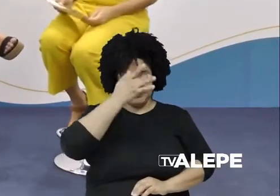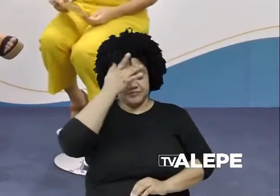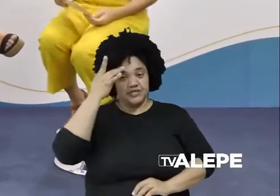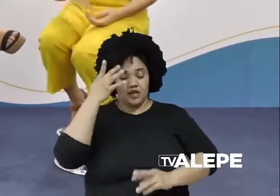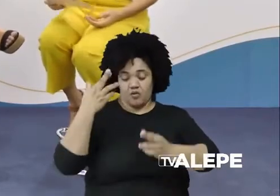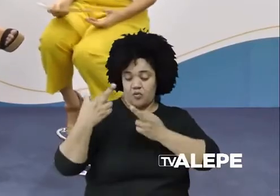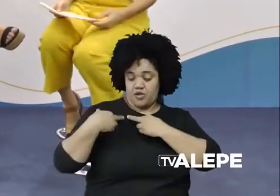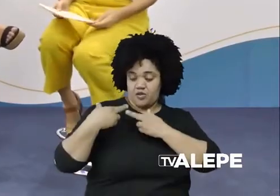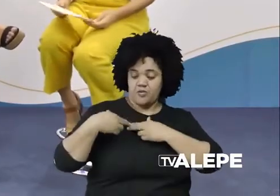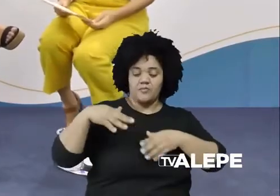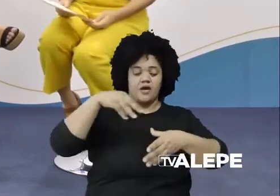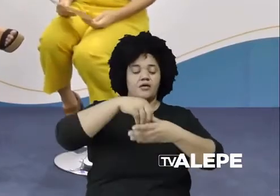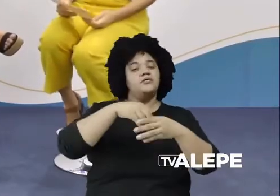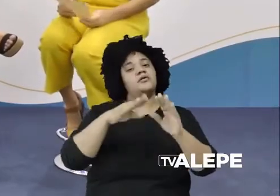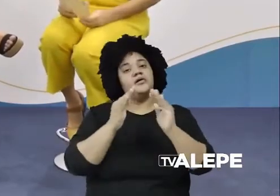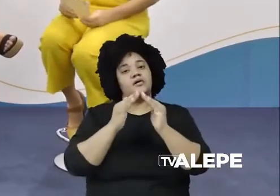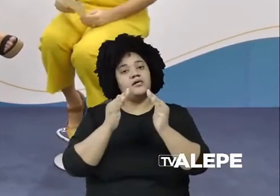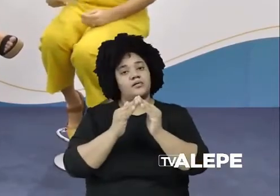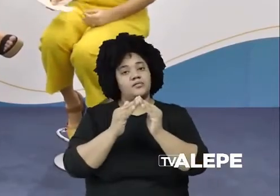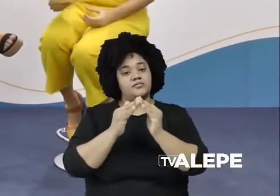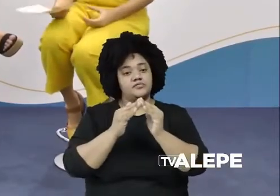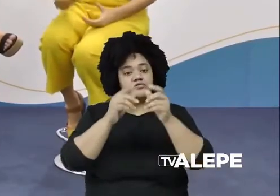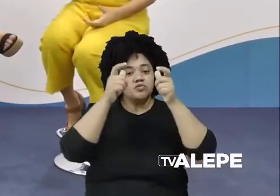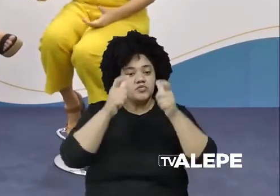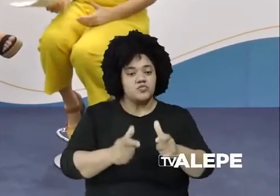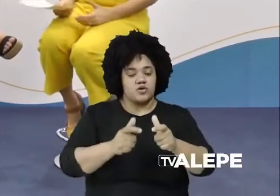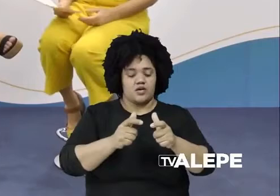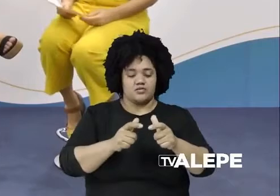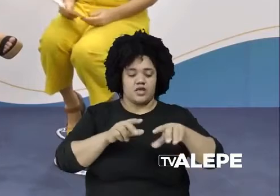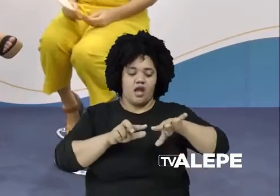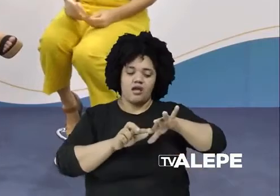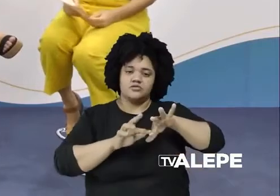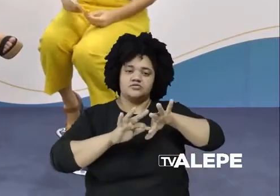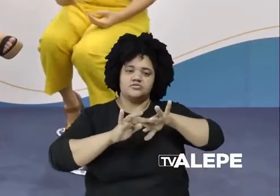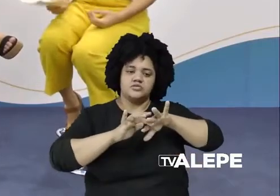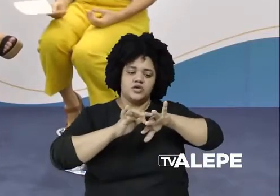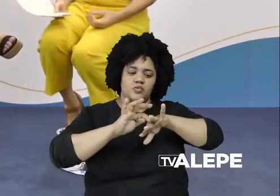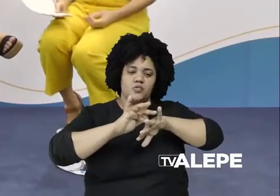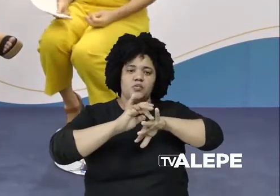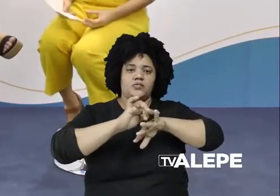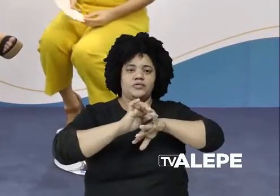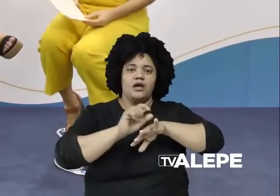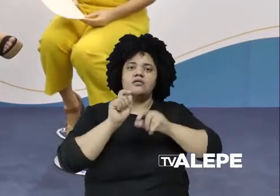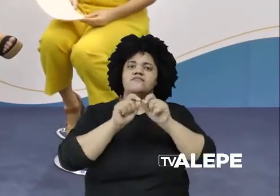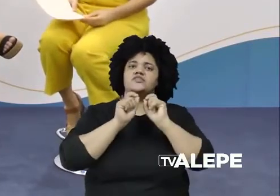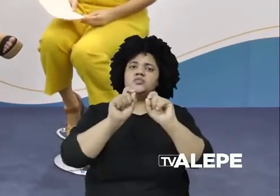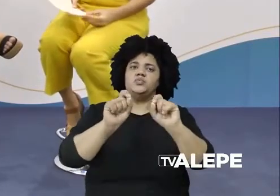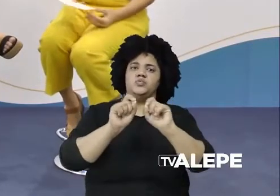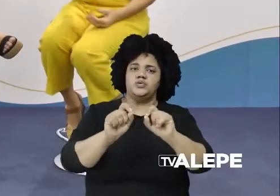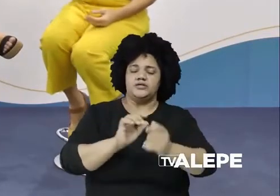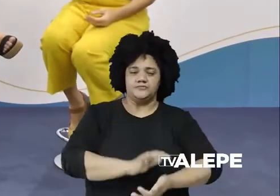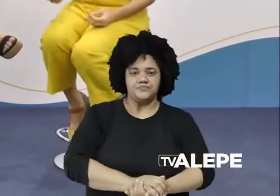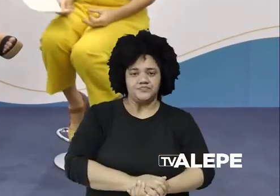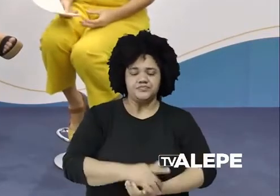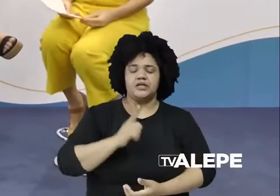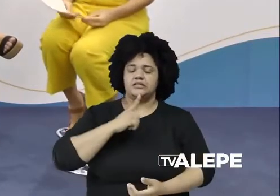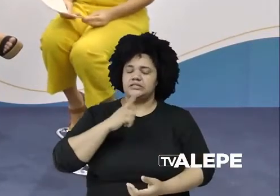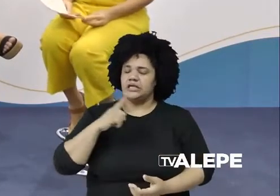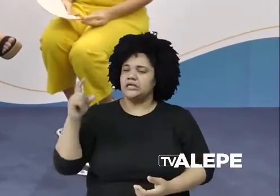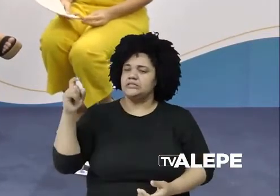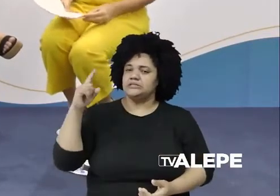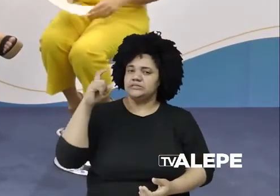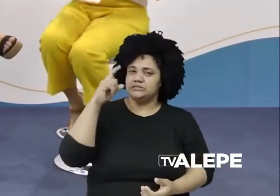que moram, residem em local que há acesso a escadas. O Isso. que fazer? Porque é um problema, é um conflito,